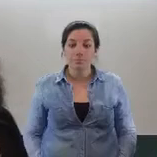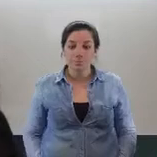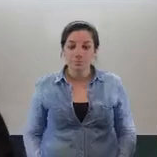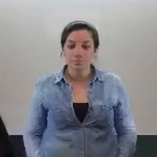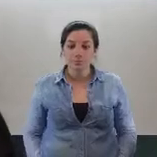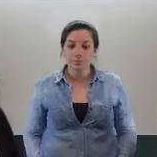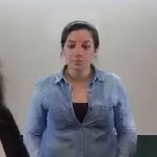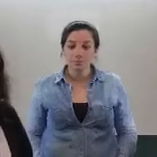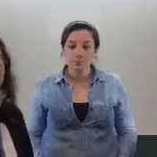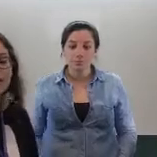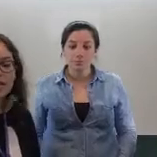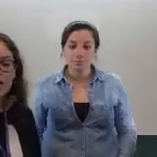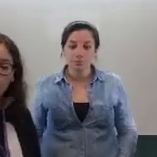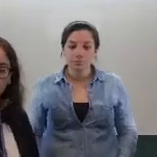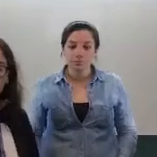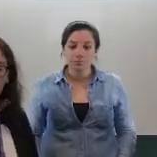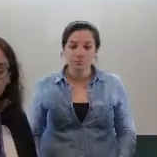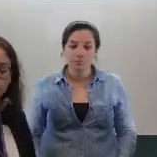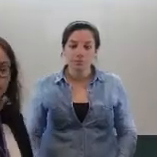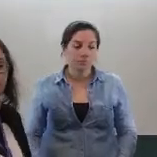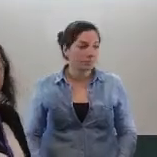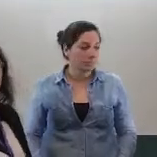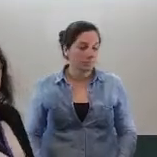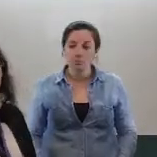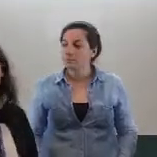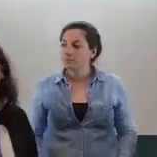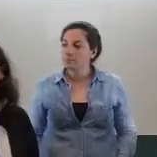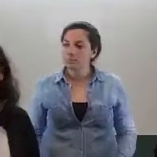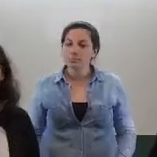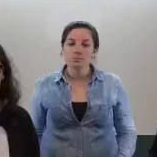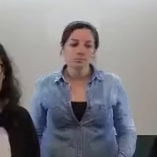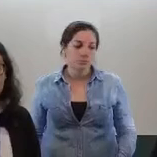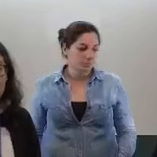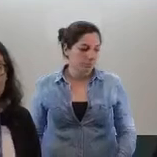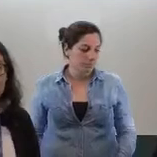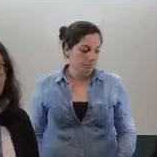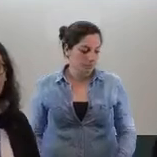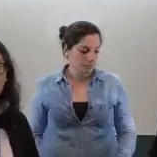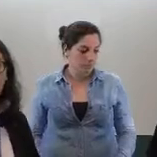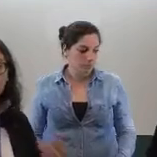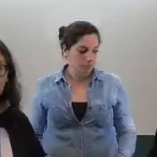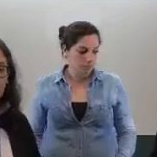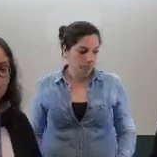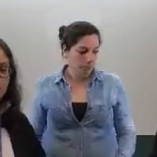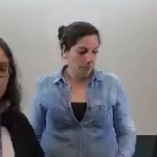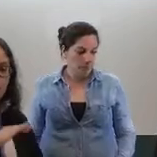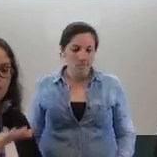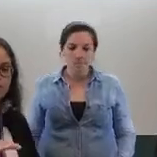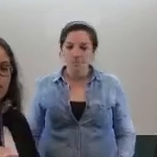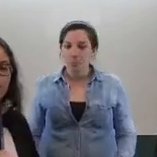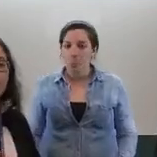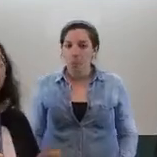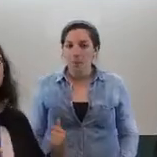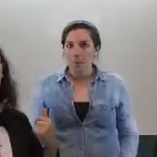os periódicos. E a conclusão, que são as considerações finais de vocês. E aí, nos pós-textuais, depois acabou